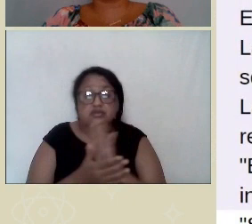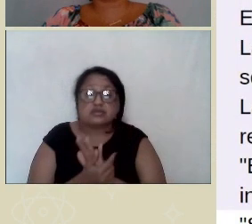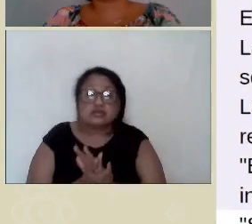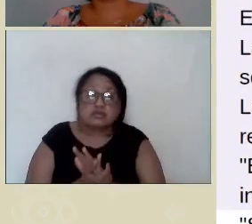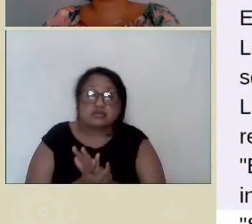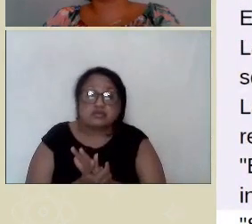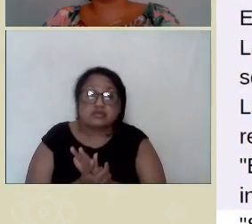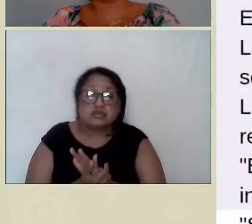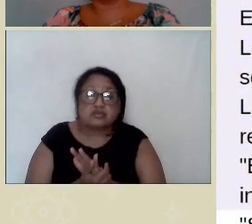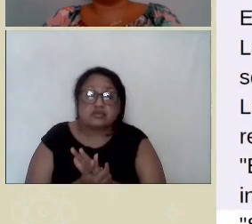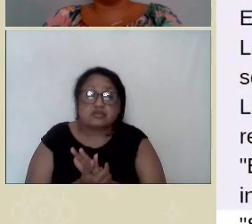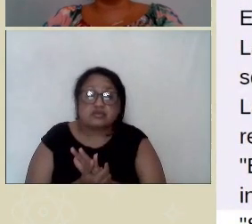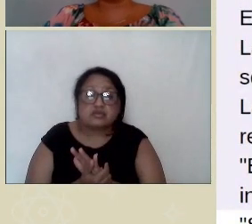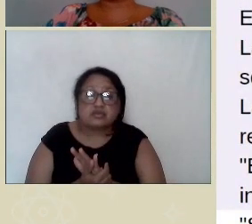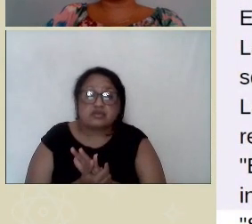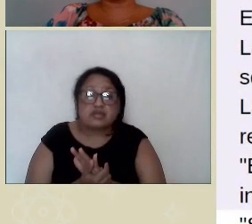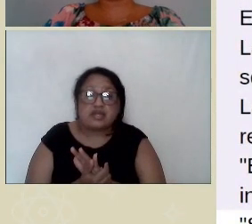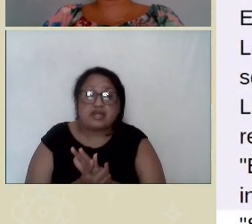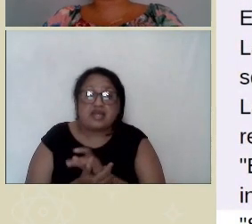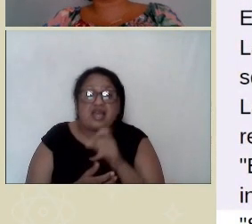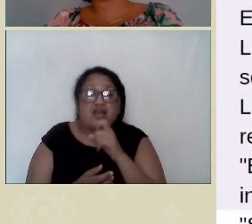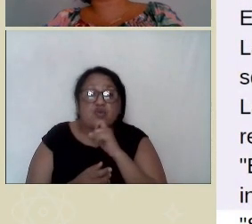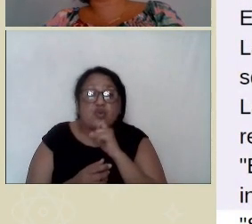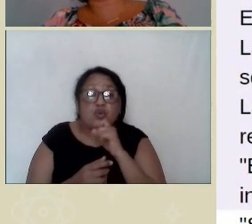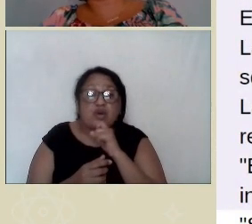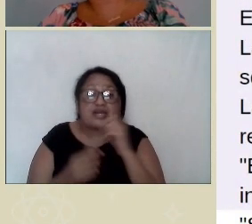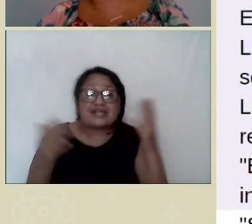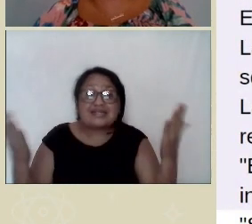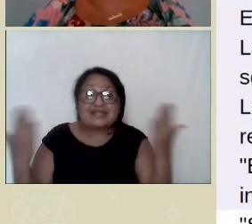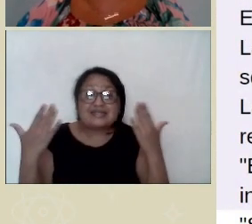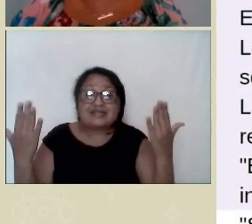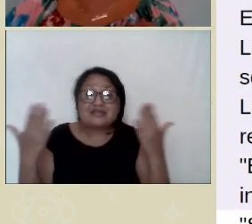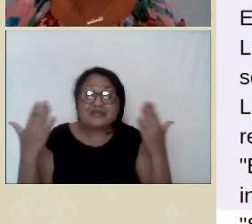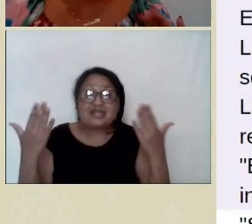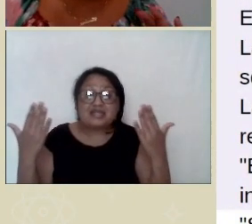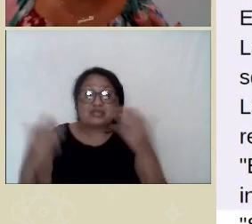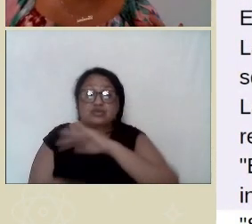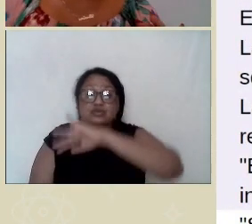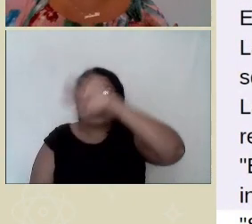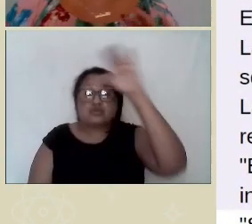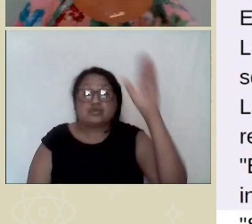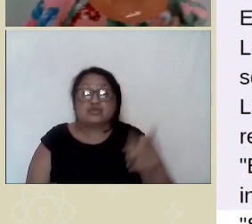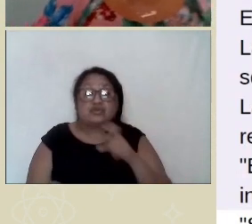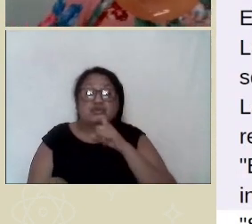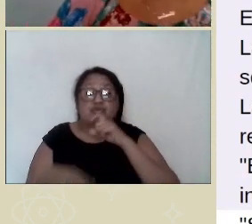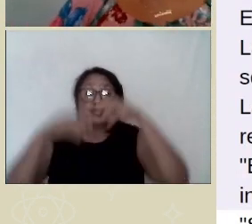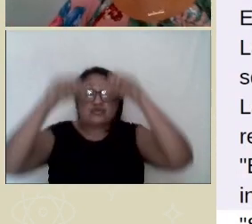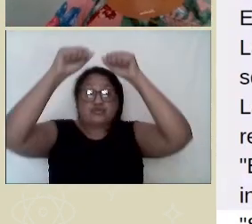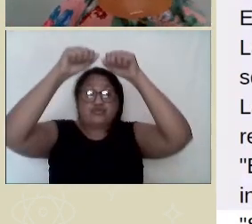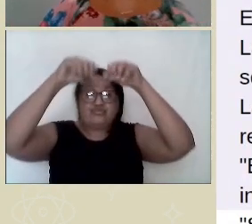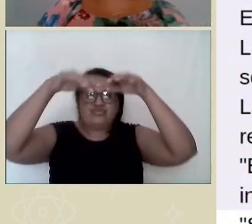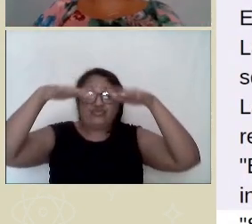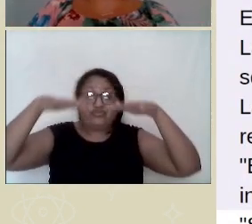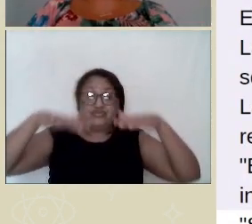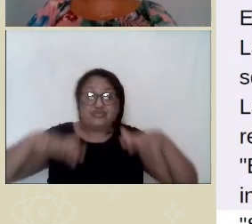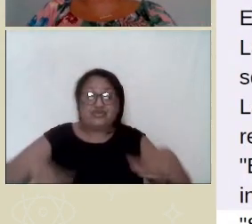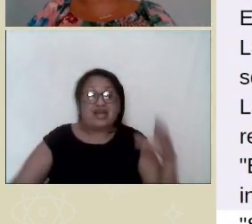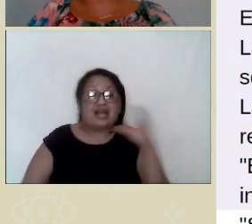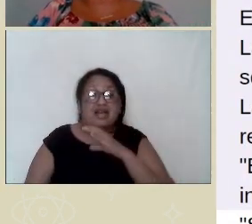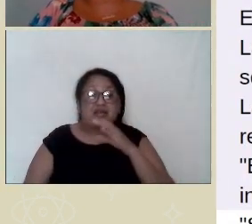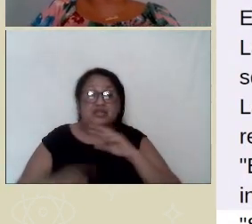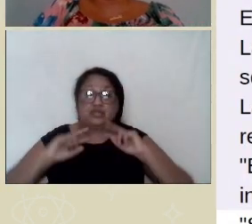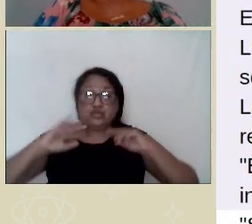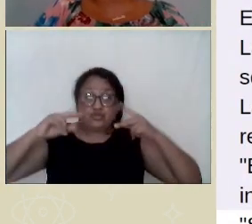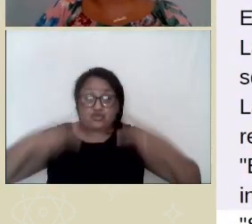devido ao aquecimento global as geleiras estão derretendo rapidamente e os corpos que estiveram